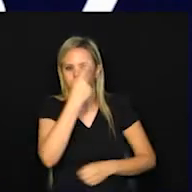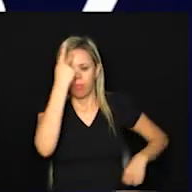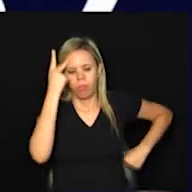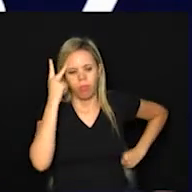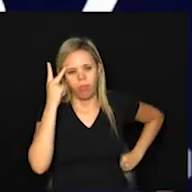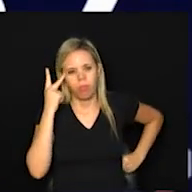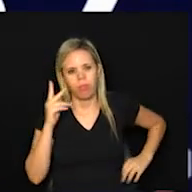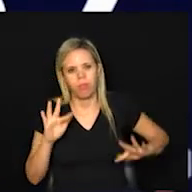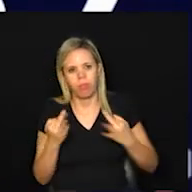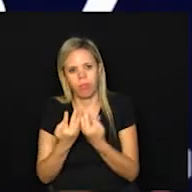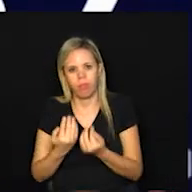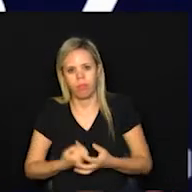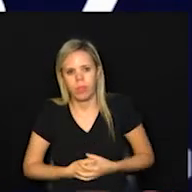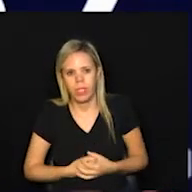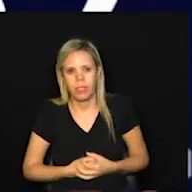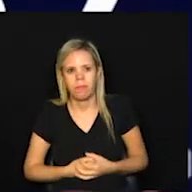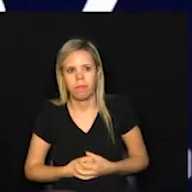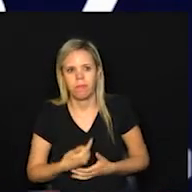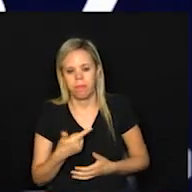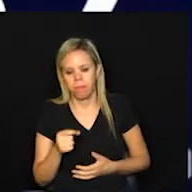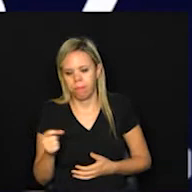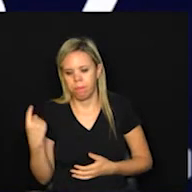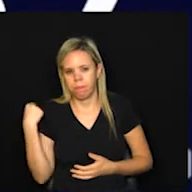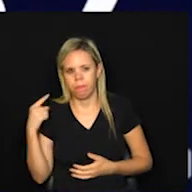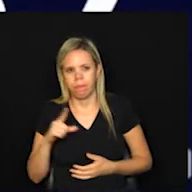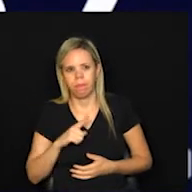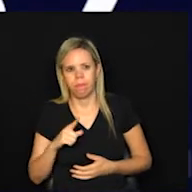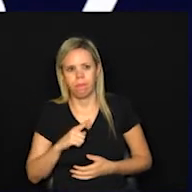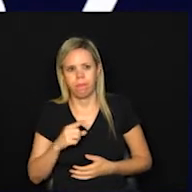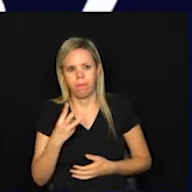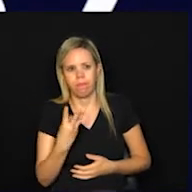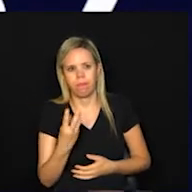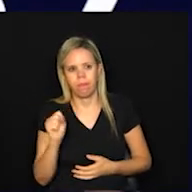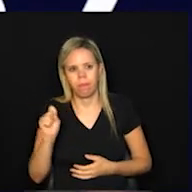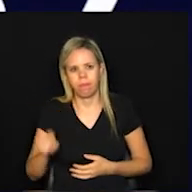da família. Em 2020, nós tínhamos